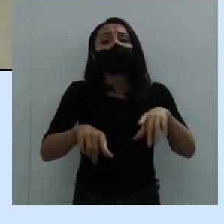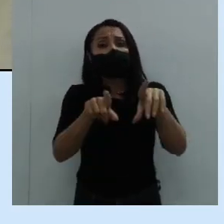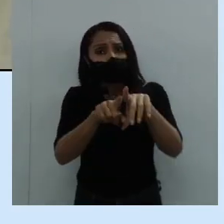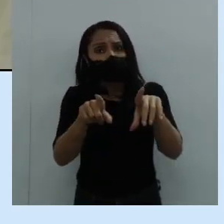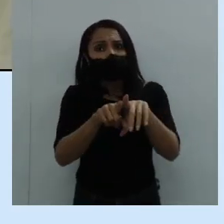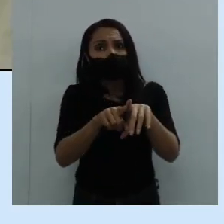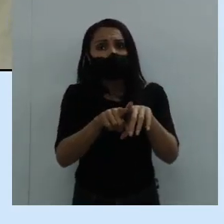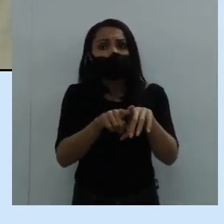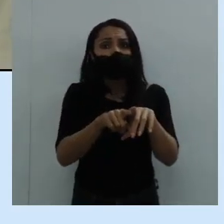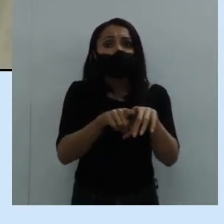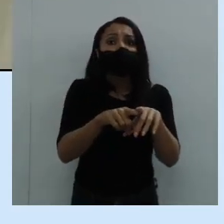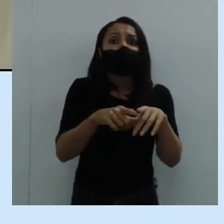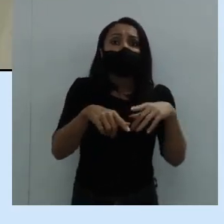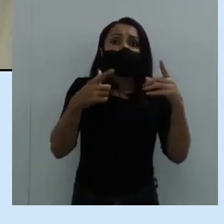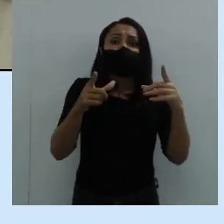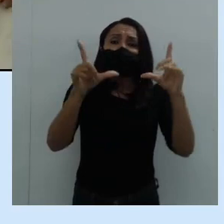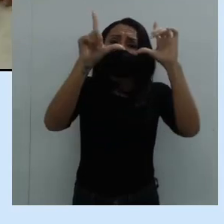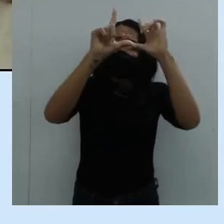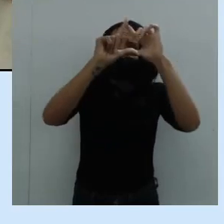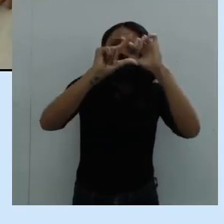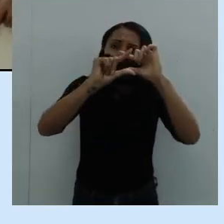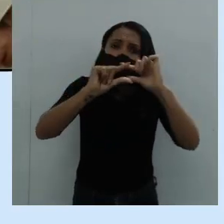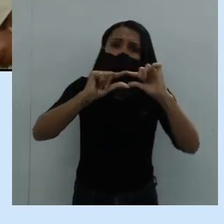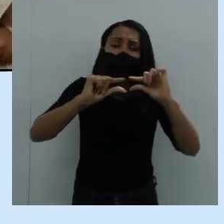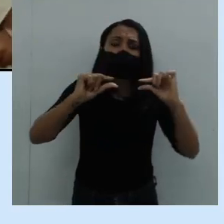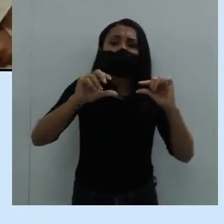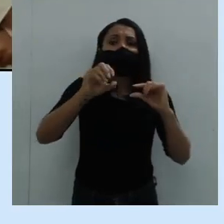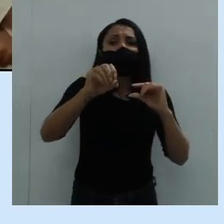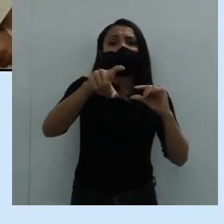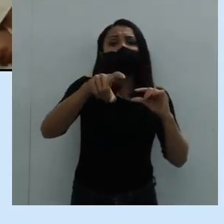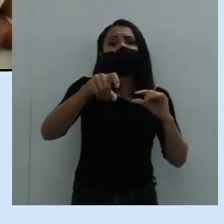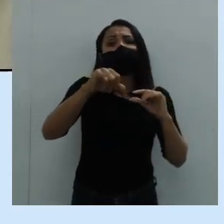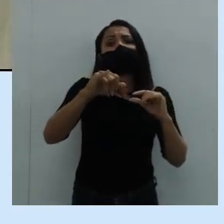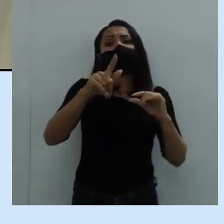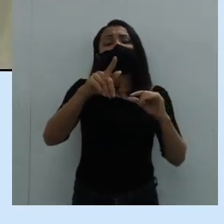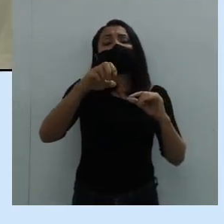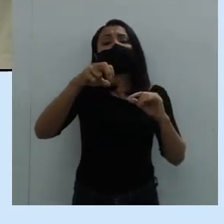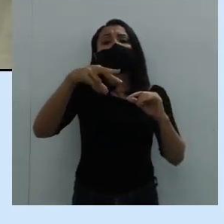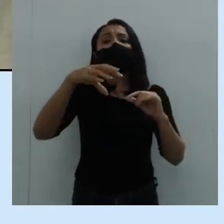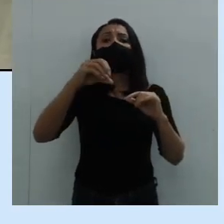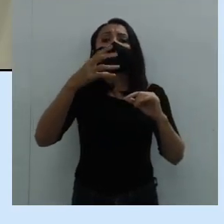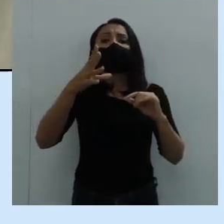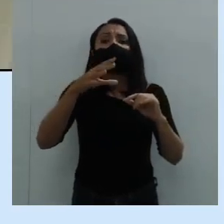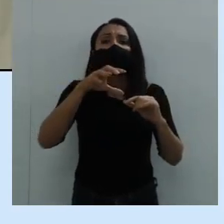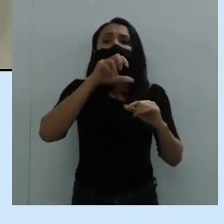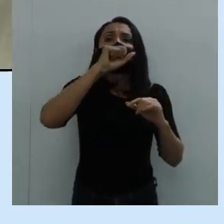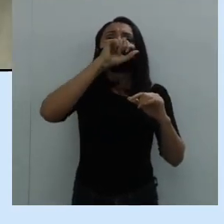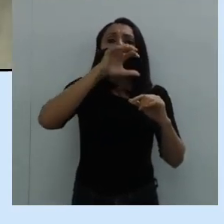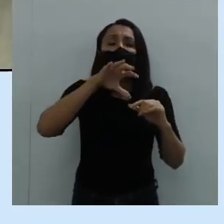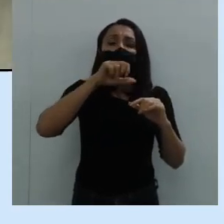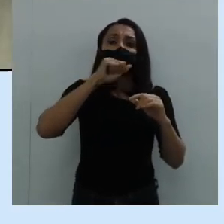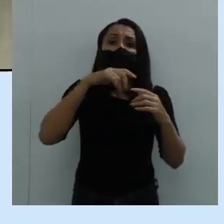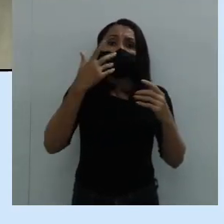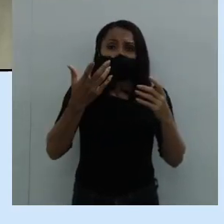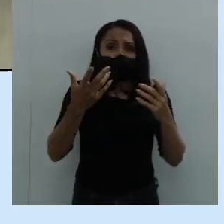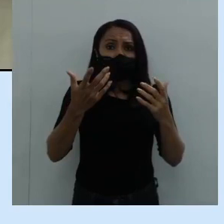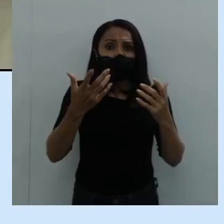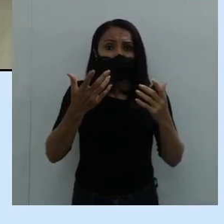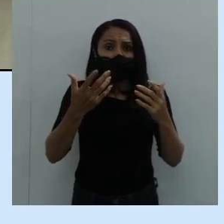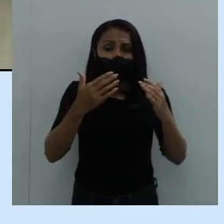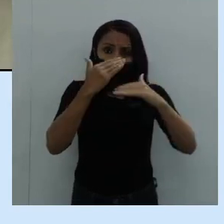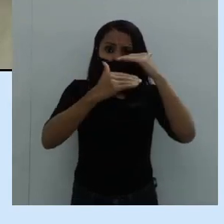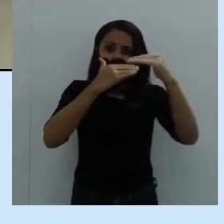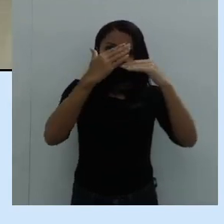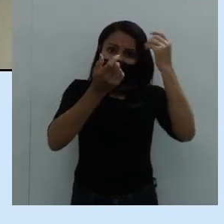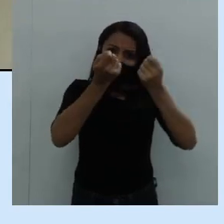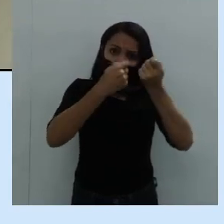de provocar a diminuição do oxigênio. Isso para quê? Crescimento econômico, né?